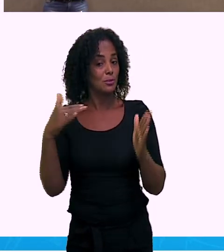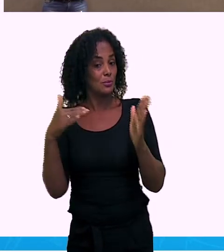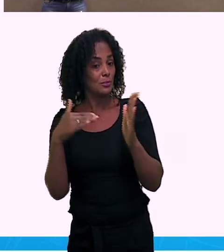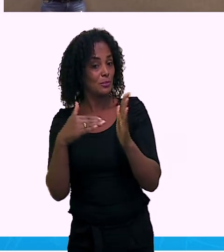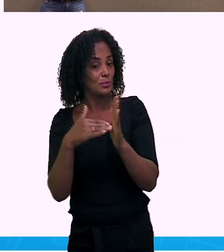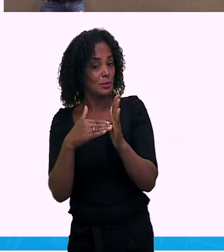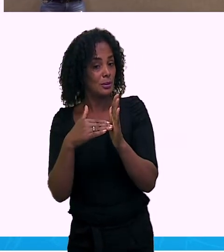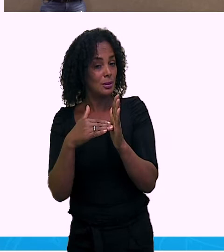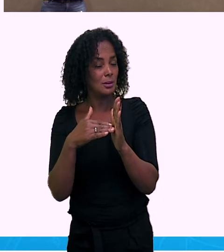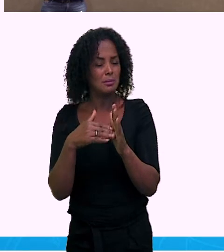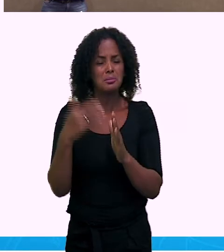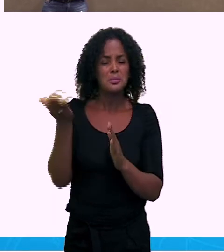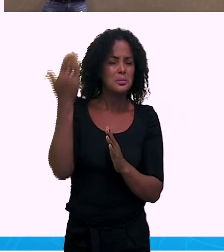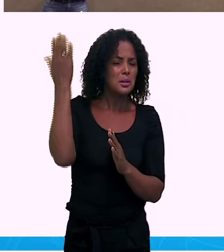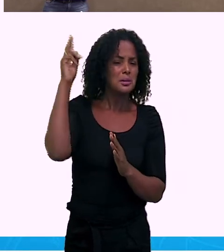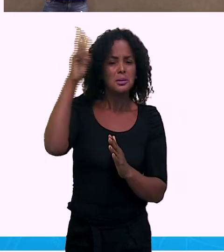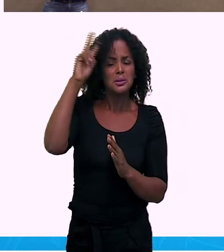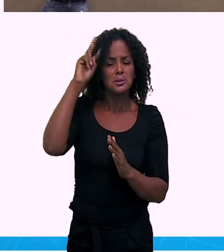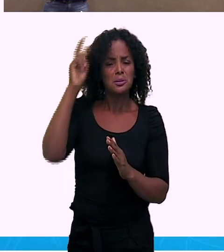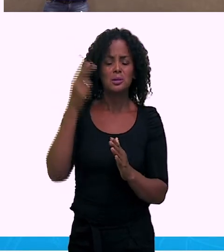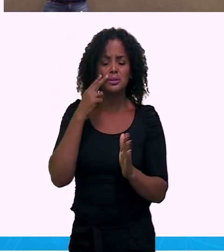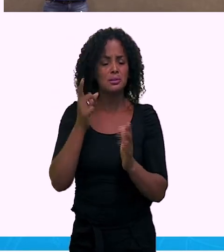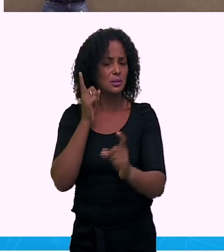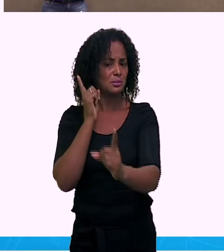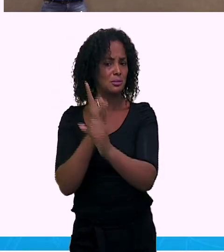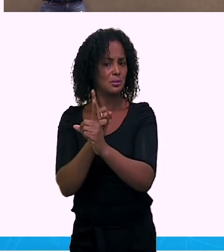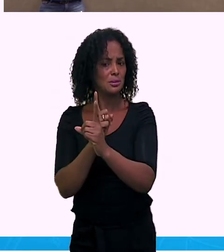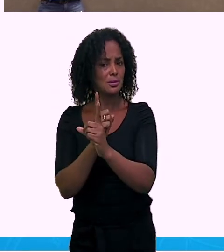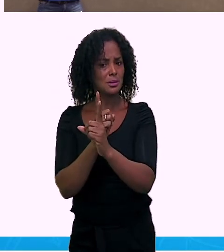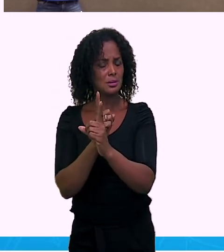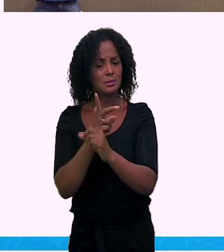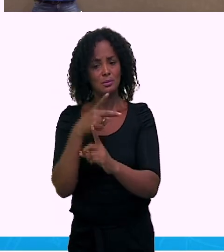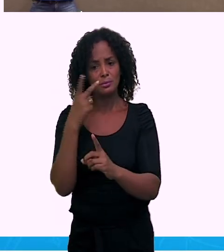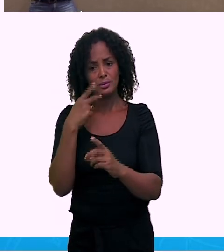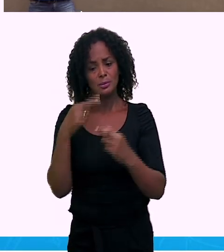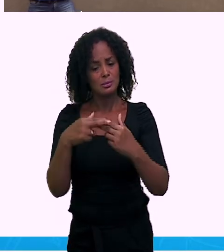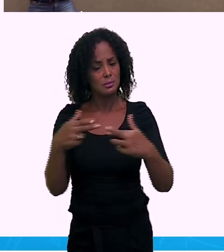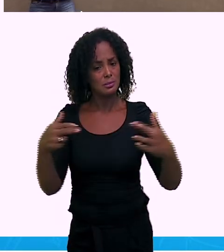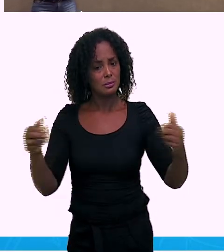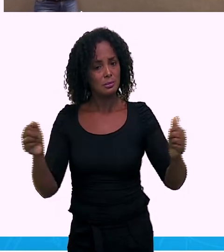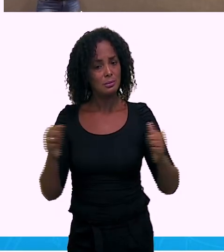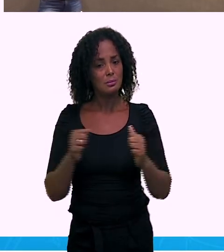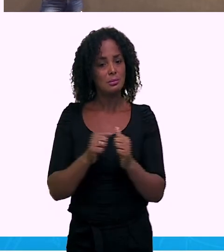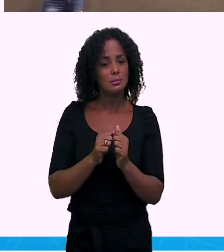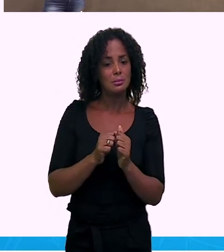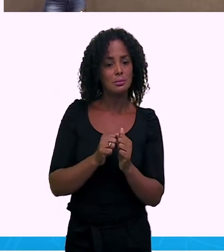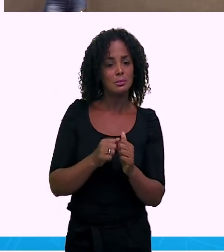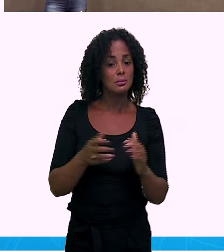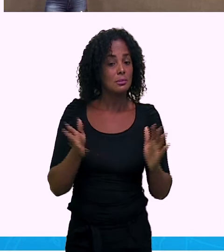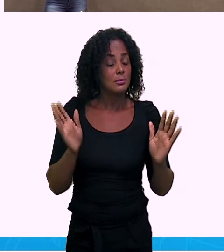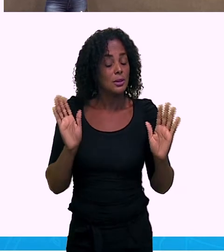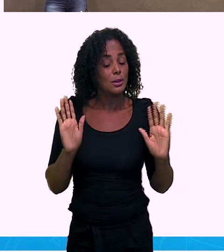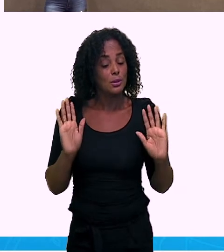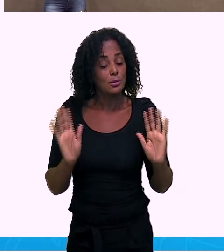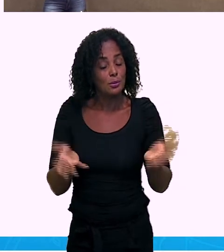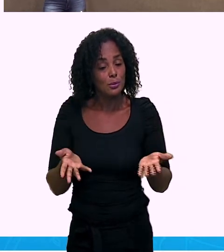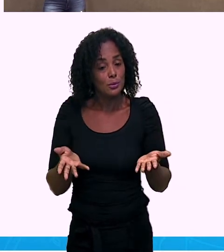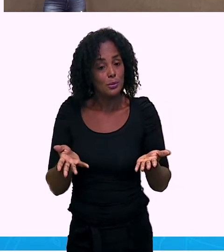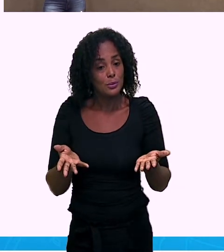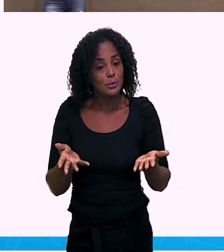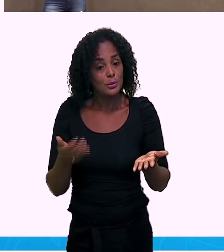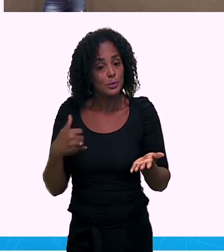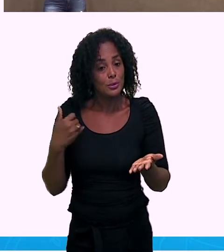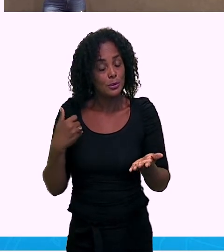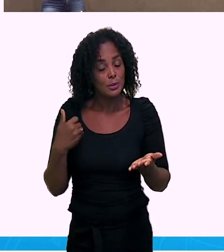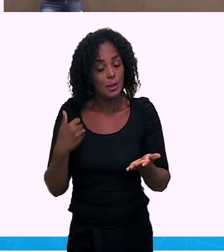pré-história, Idade Antiga, Idade Média, Idade Moderna. E hoje a idade contemporânea, que é o que nós vivemos